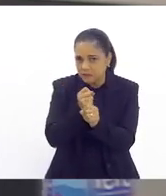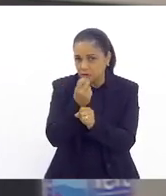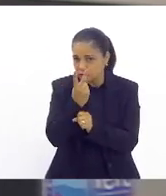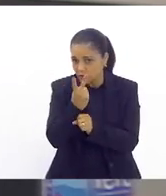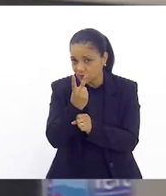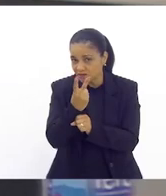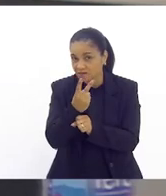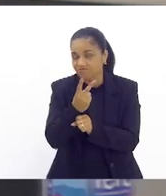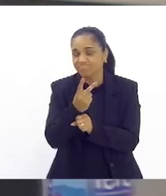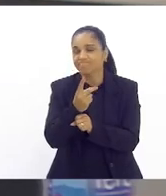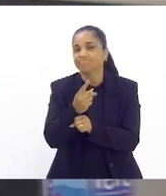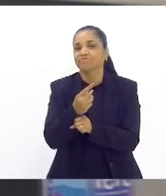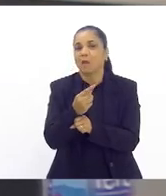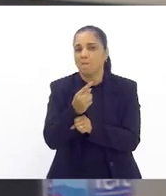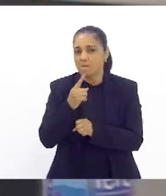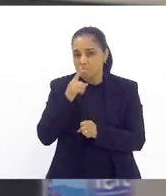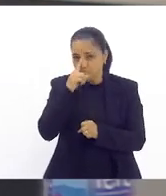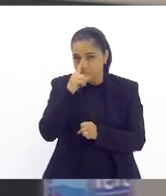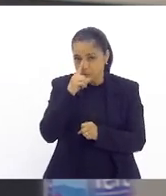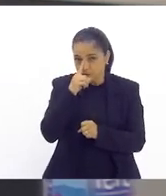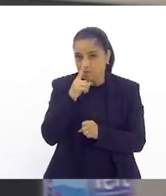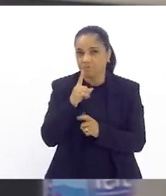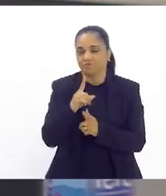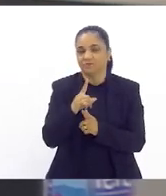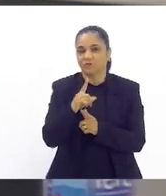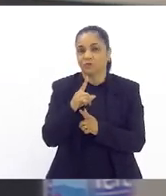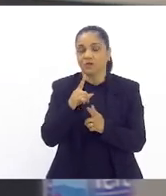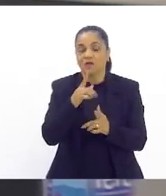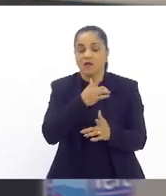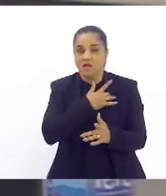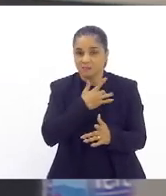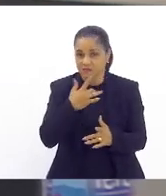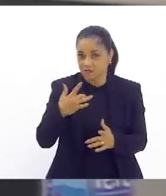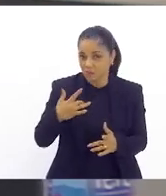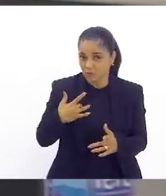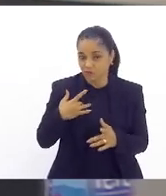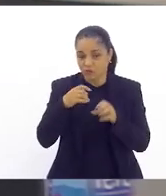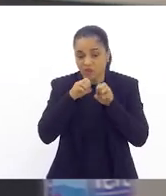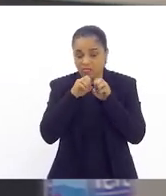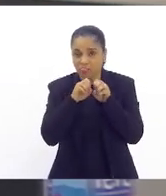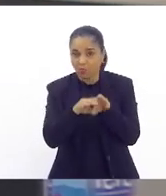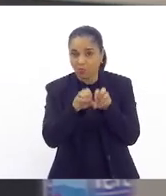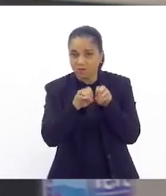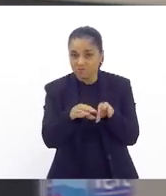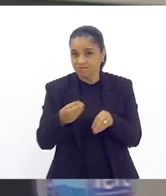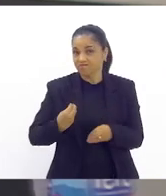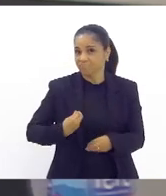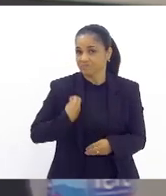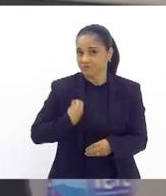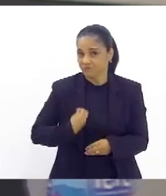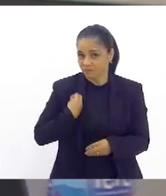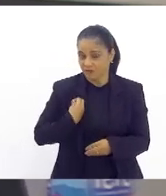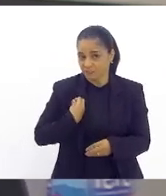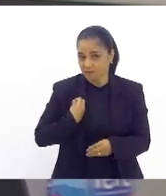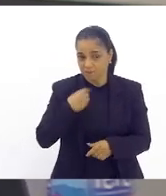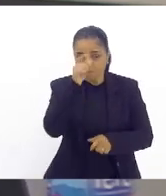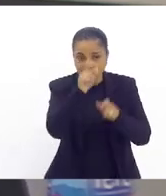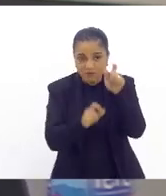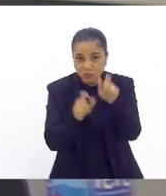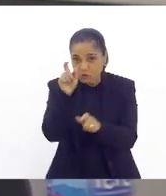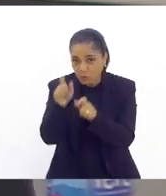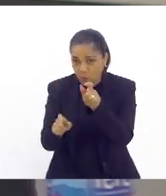risco não só a saúde a educação a vida das pessoas coloca em